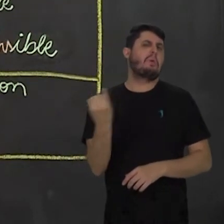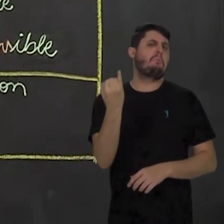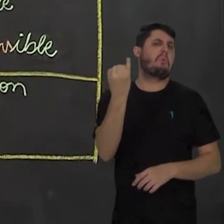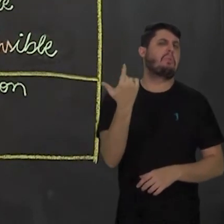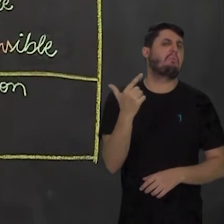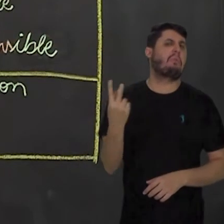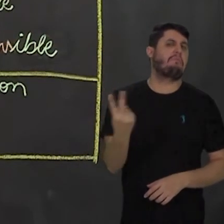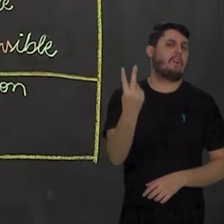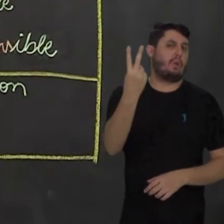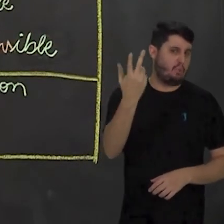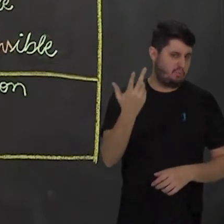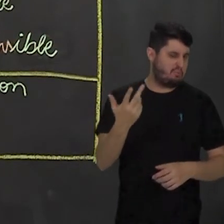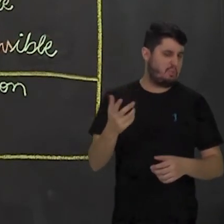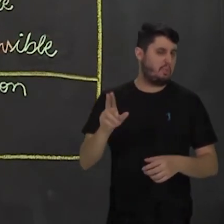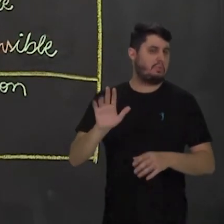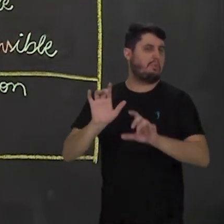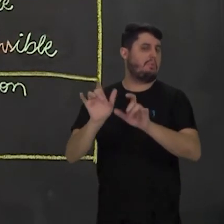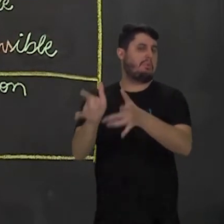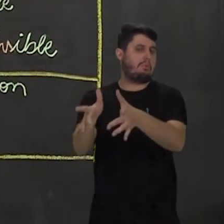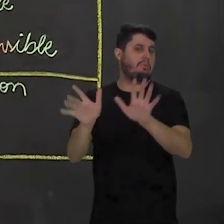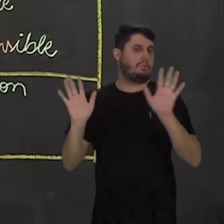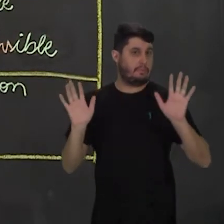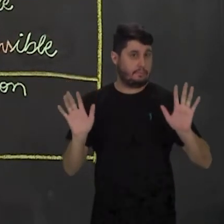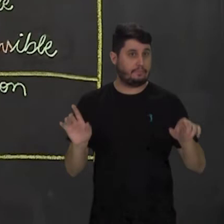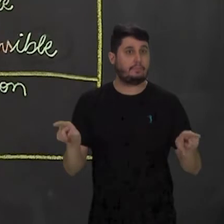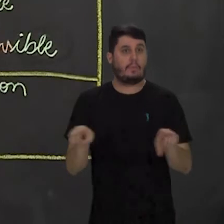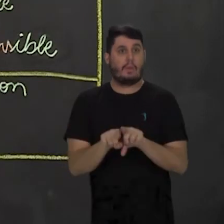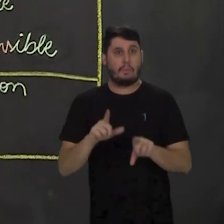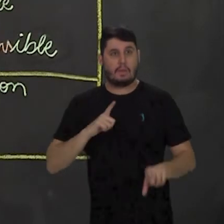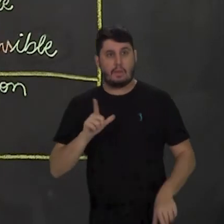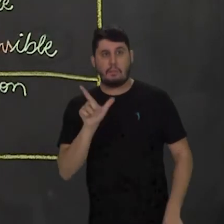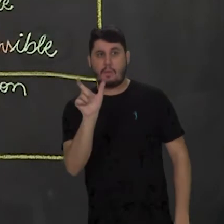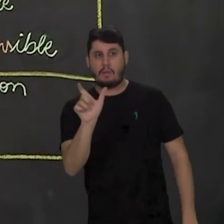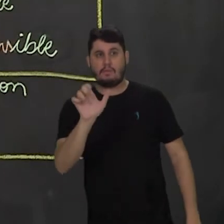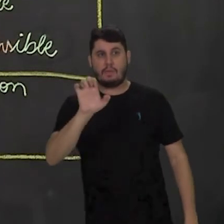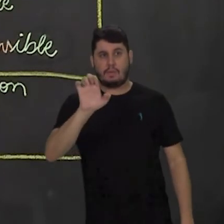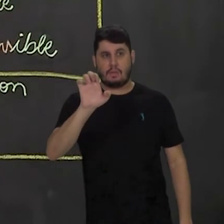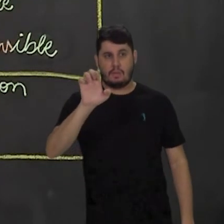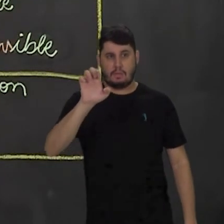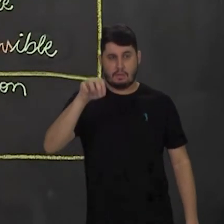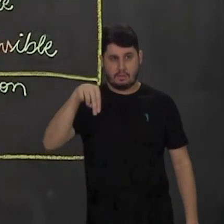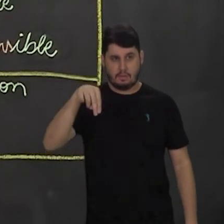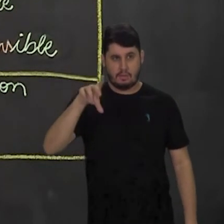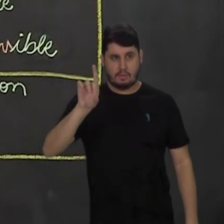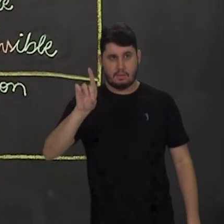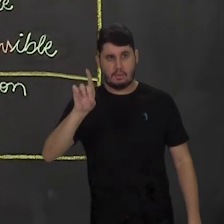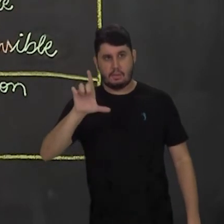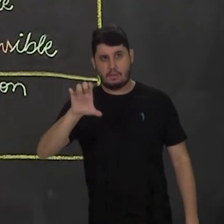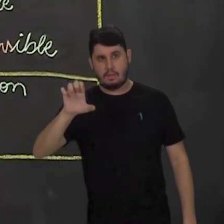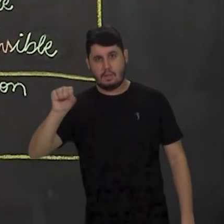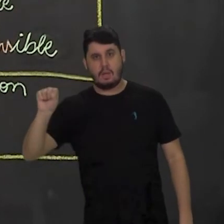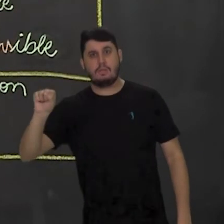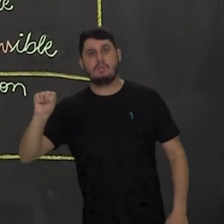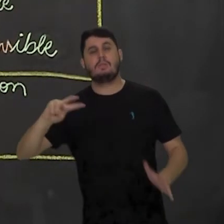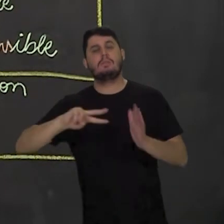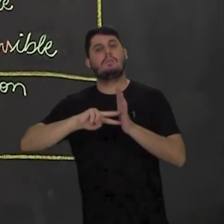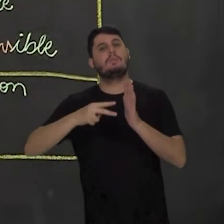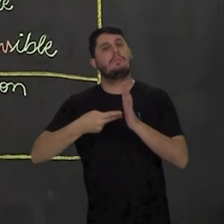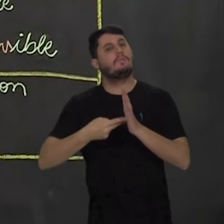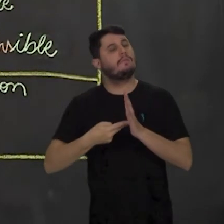mais. Eu tenho também aqui o and. And é fim. Endless, infinito, sem o